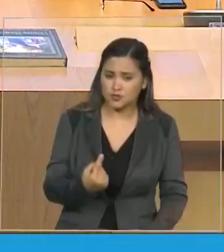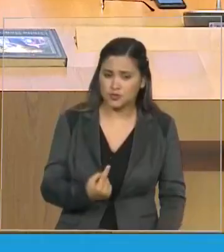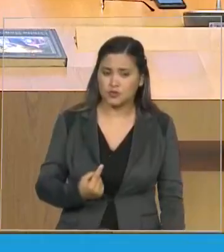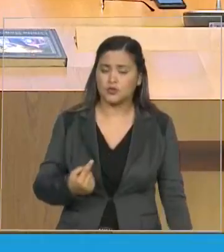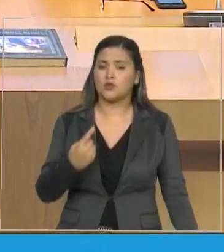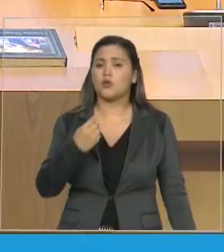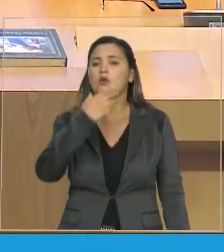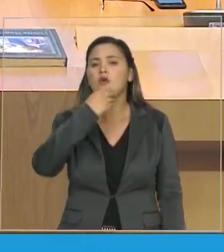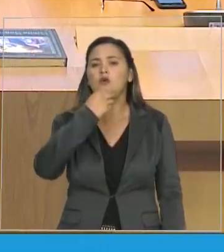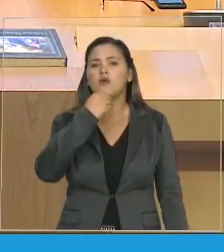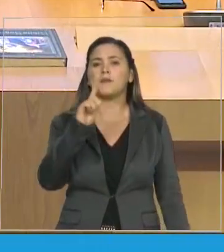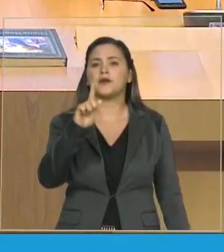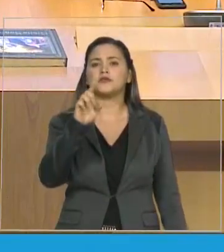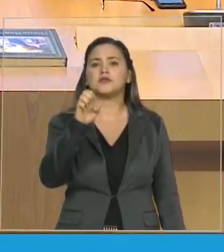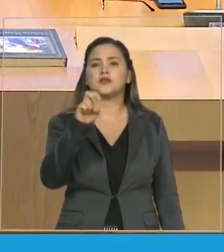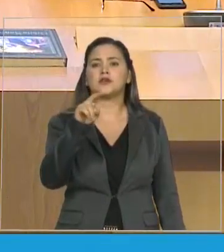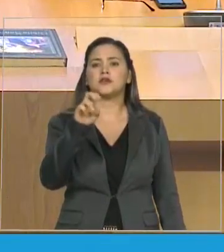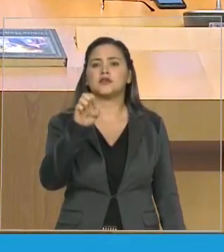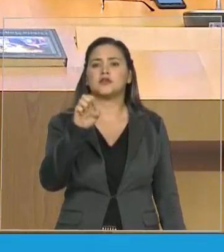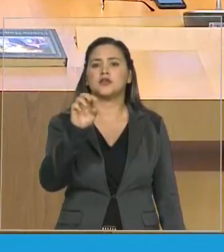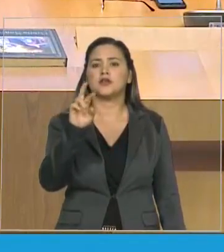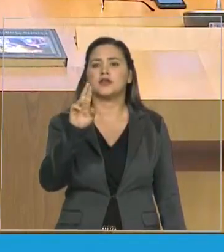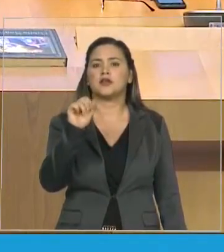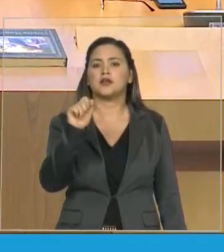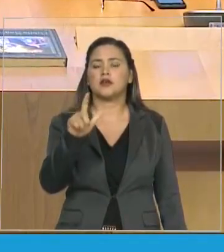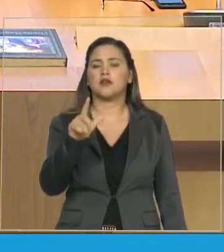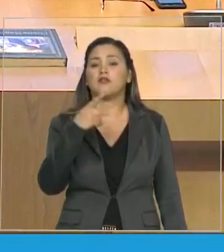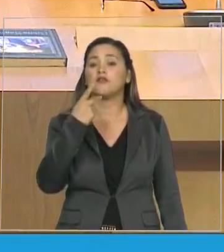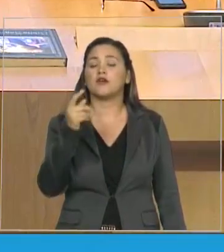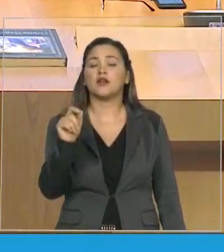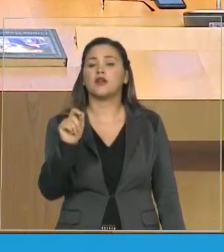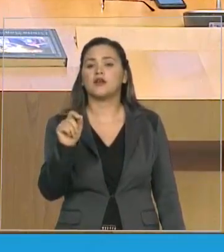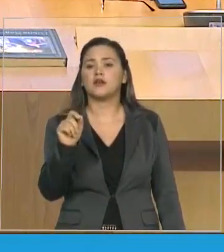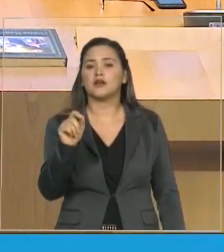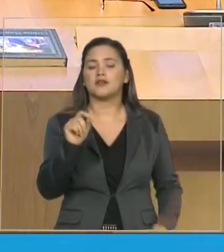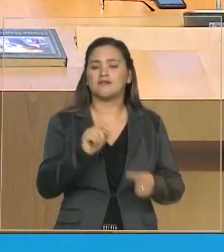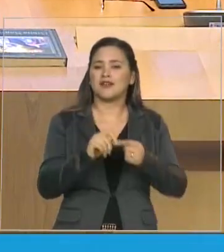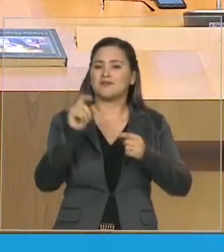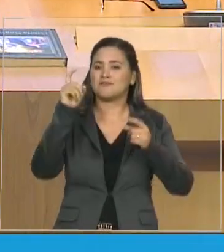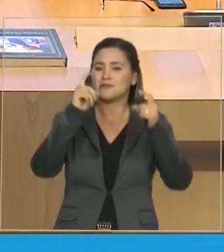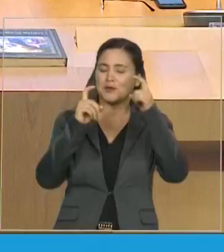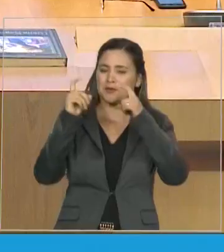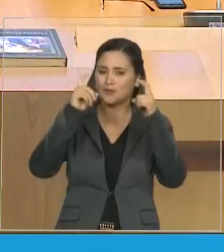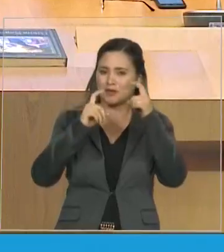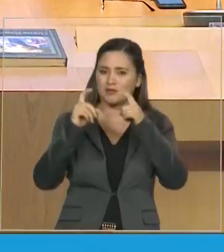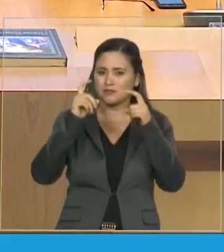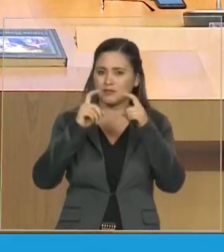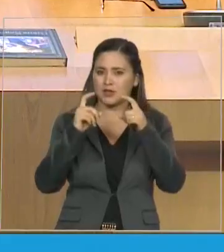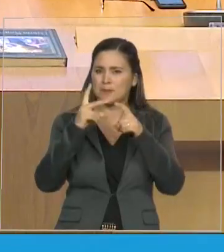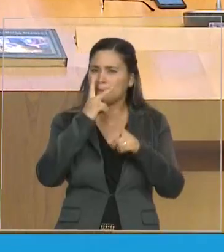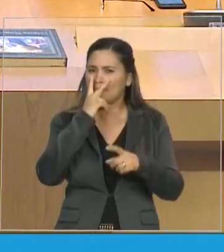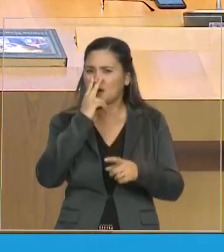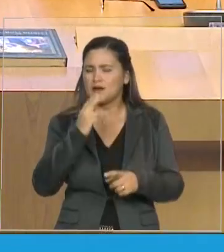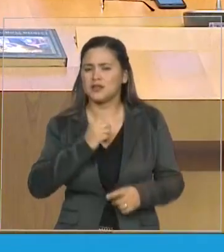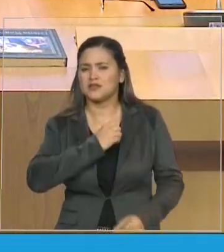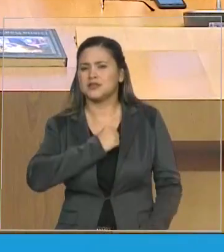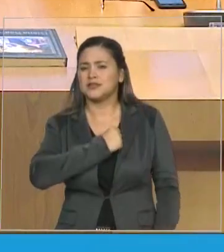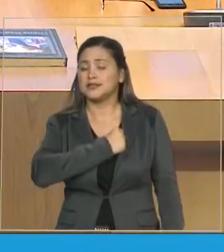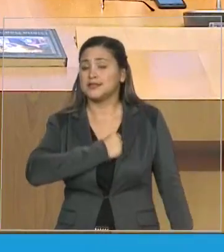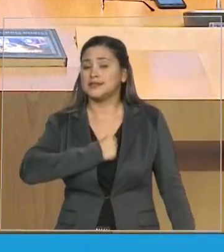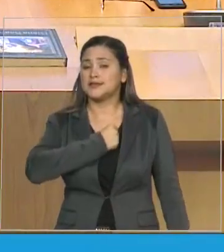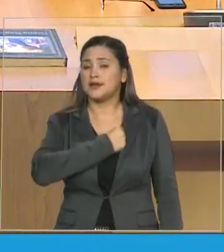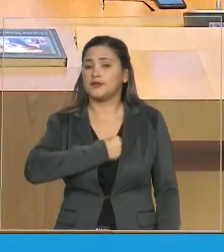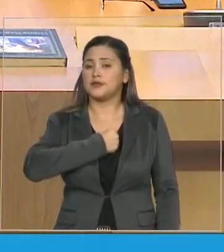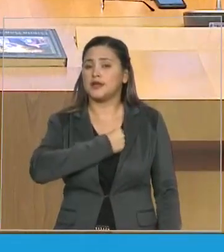uma coisa que nos preocupa mais ainda, porque parece que o general está com saudade da ditadura, né, e a gente sabe que a